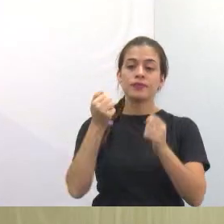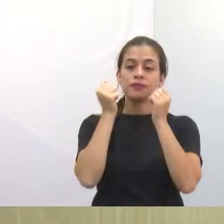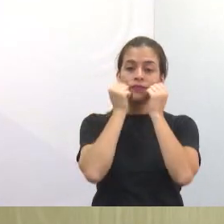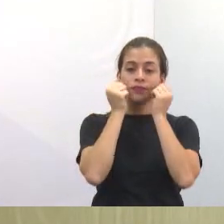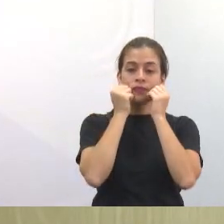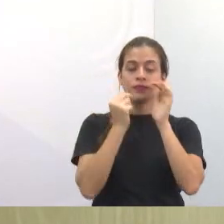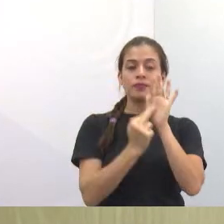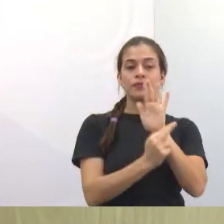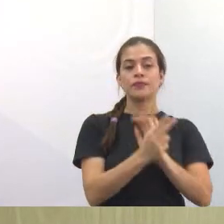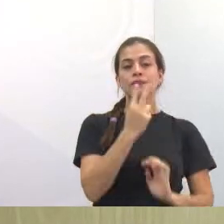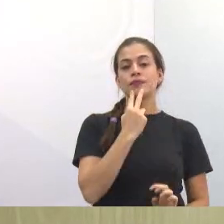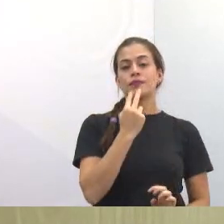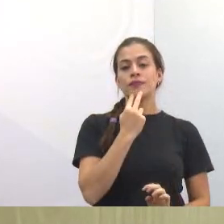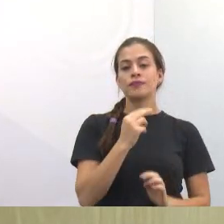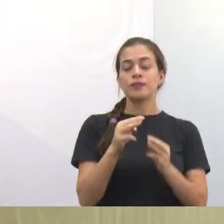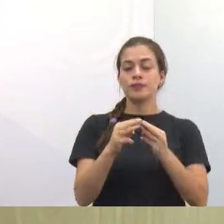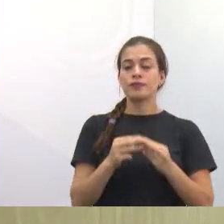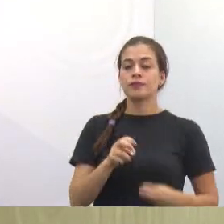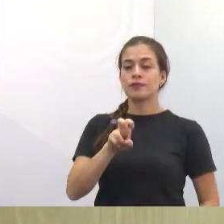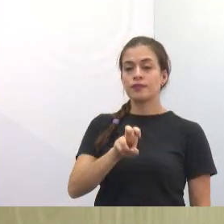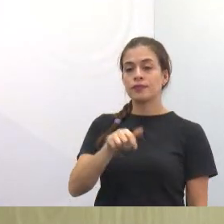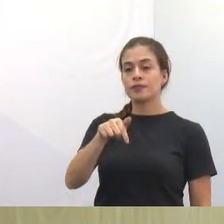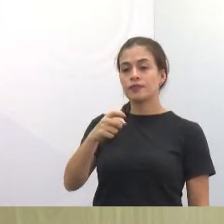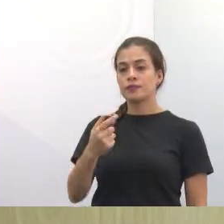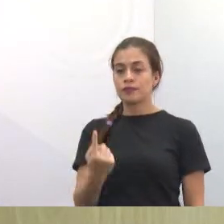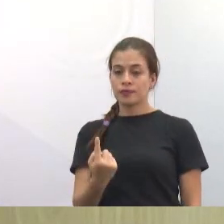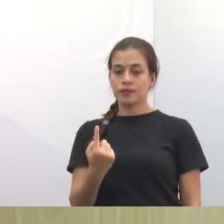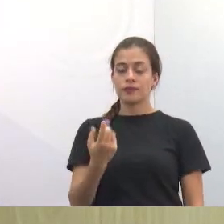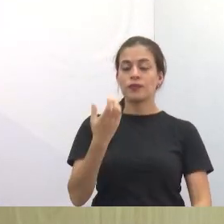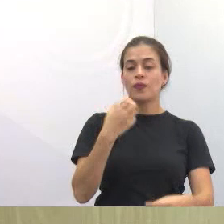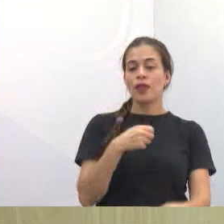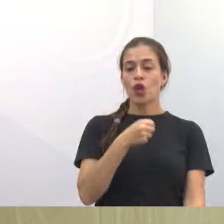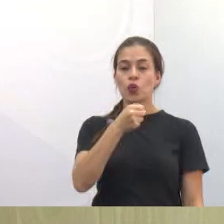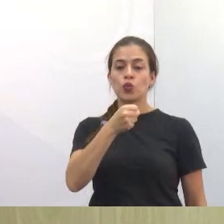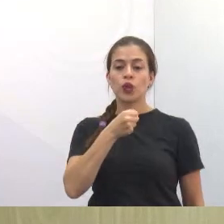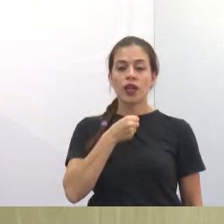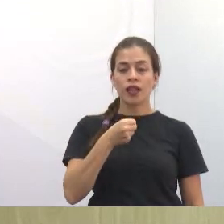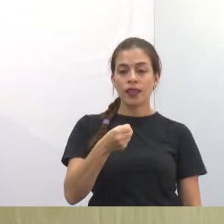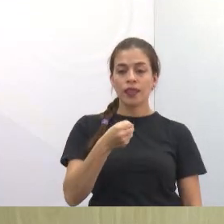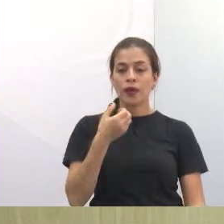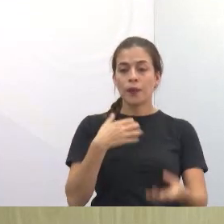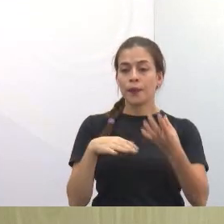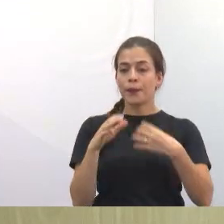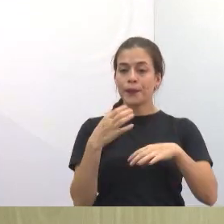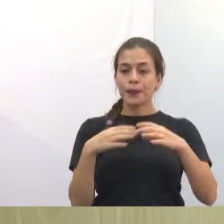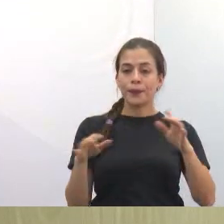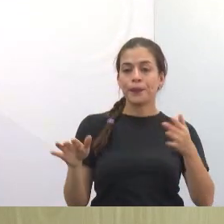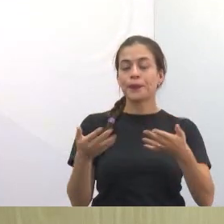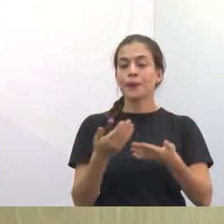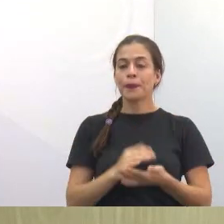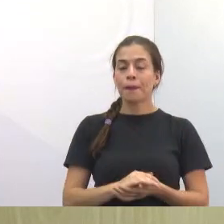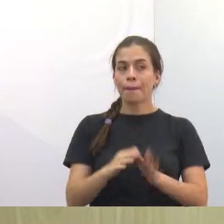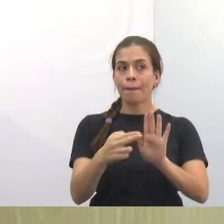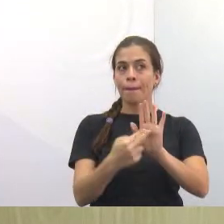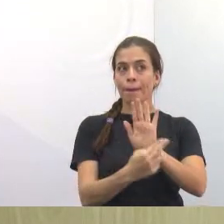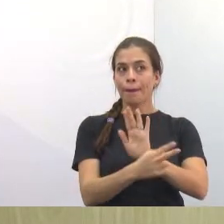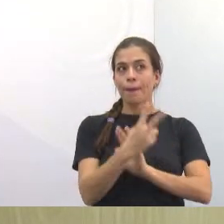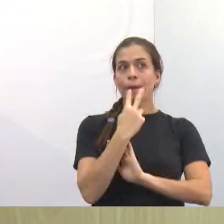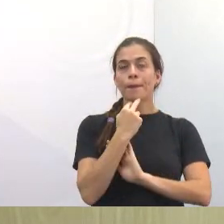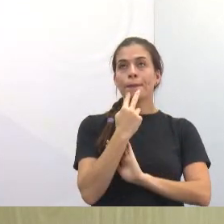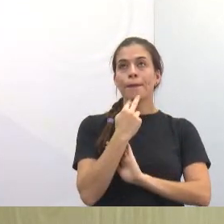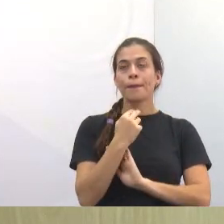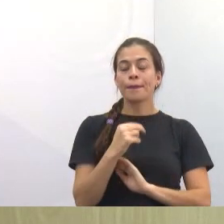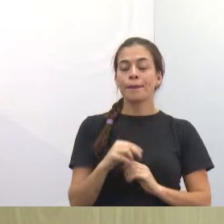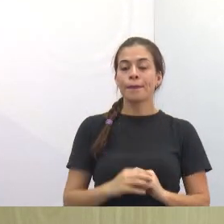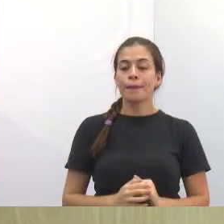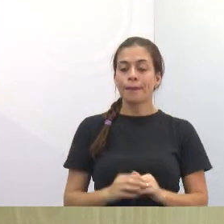Moção 571. Registro de transcurso do Dia do Cantor, celebrado em 13 de julho. Autoria Valmir do Parque Meia Lua. Moção